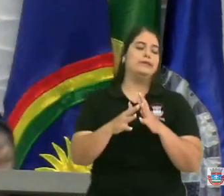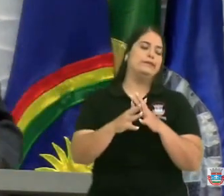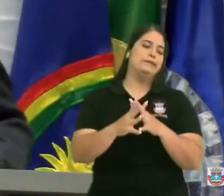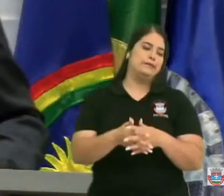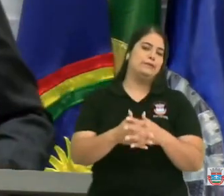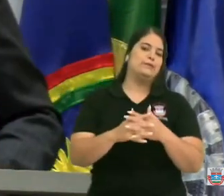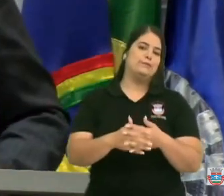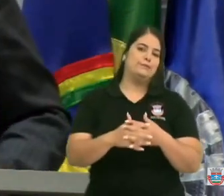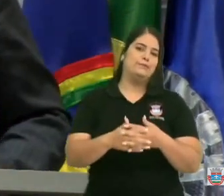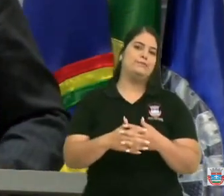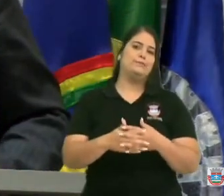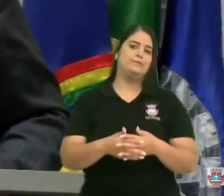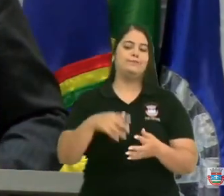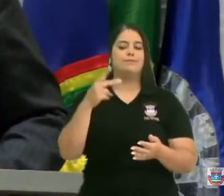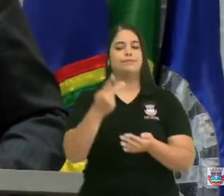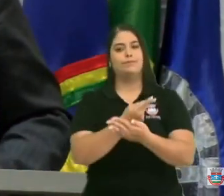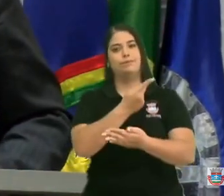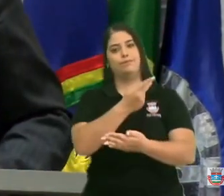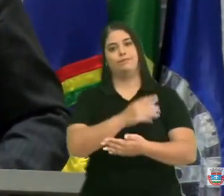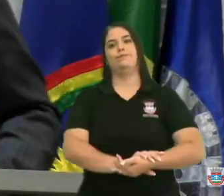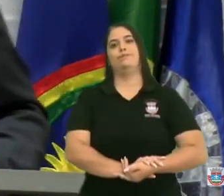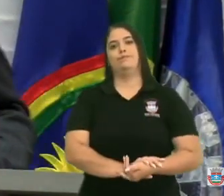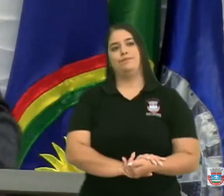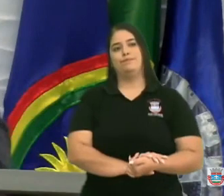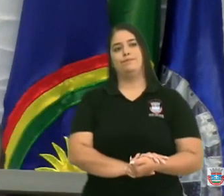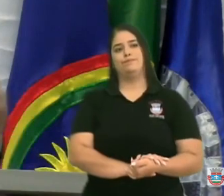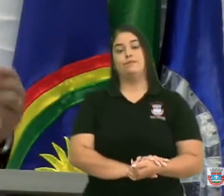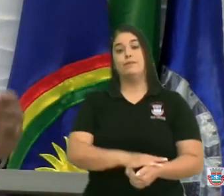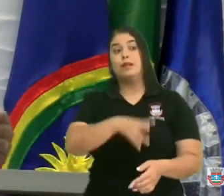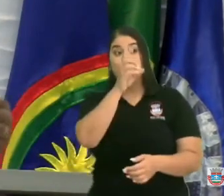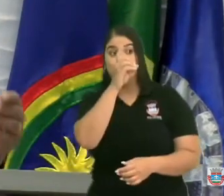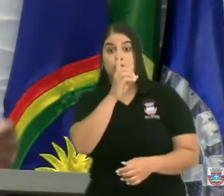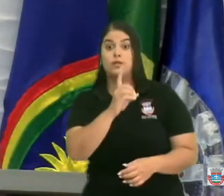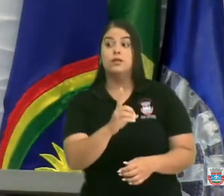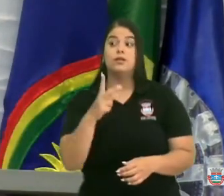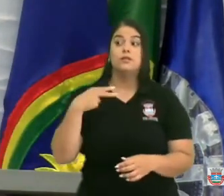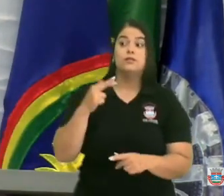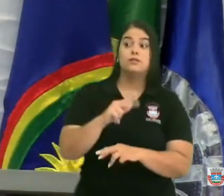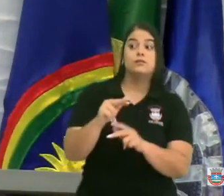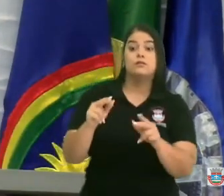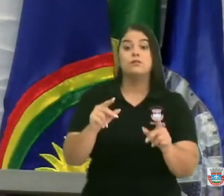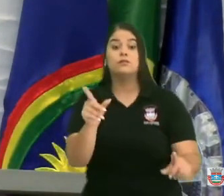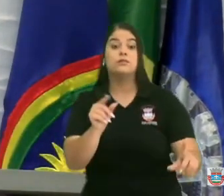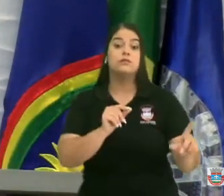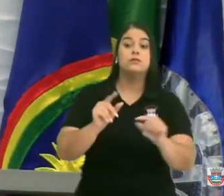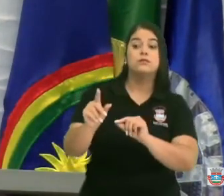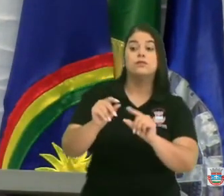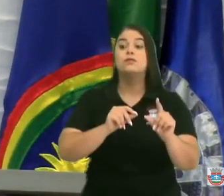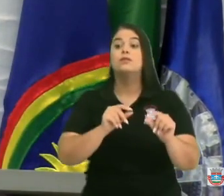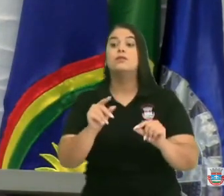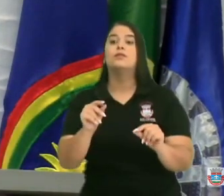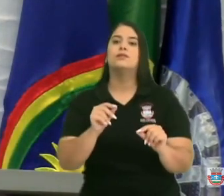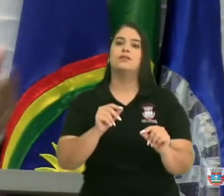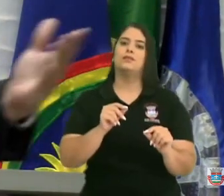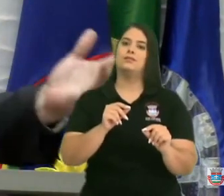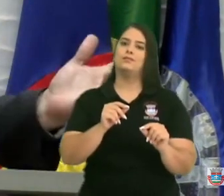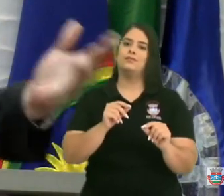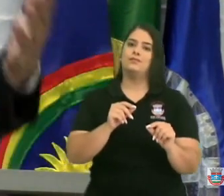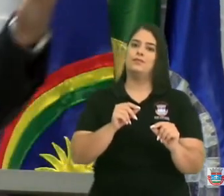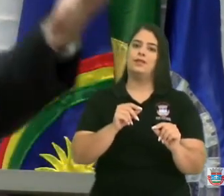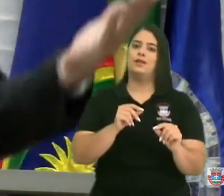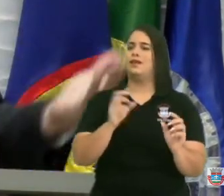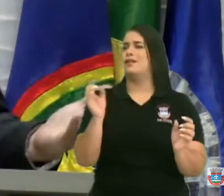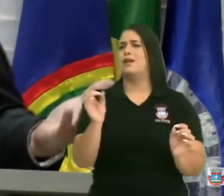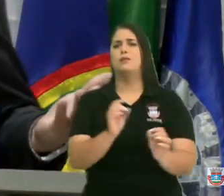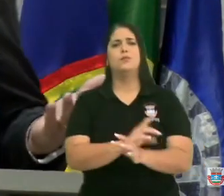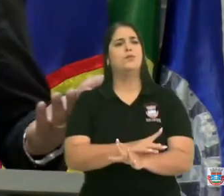se faz em cima disso. E o direito desses vereadores escolherem, vereador Pezinho, foi usurpado, a gente